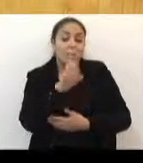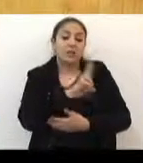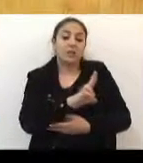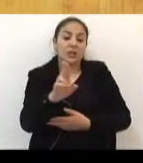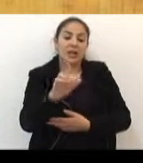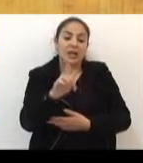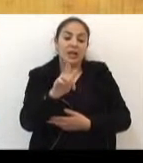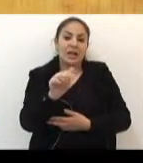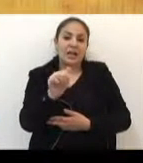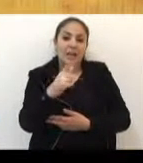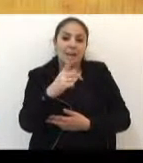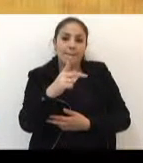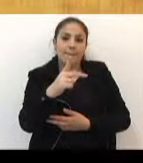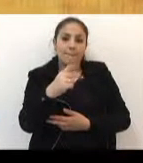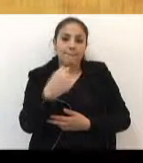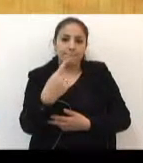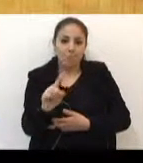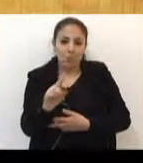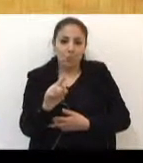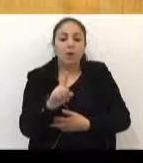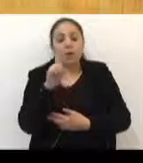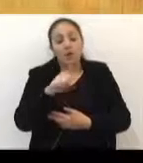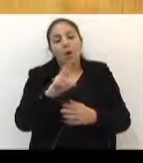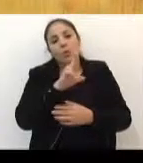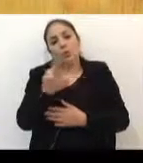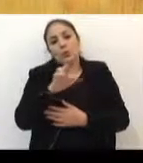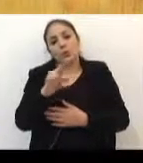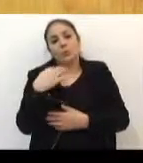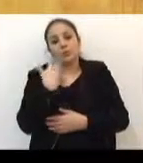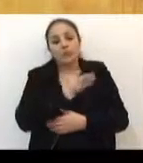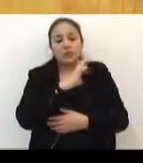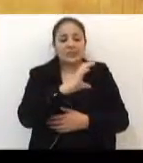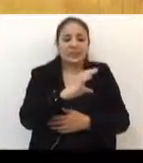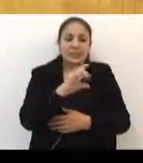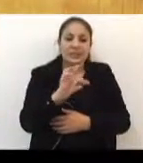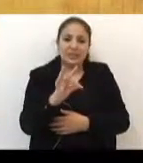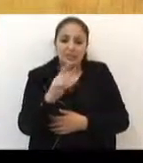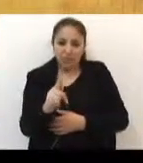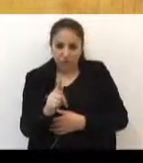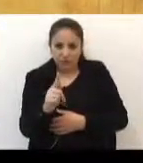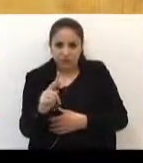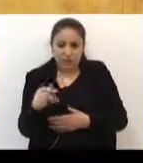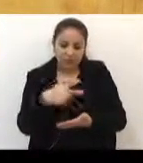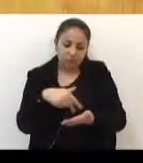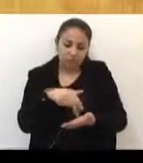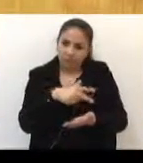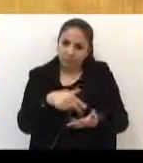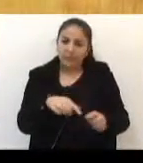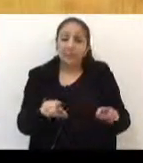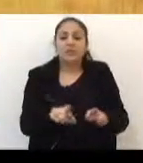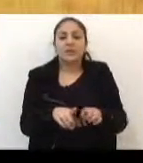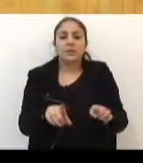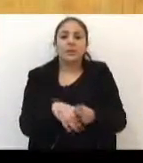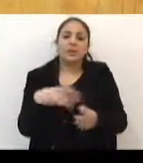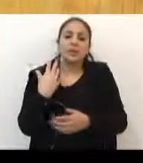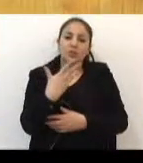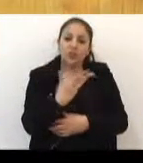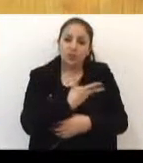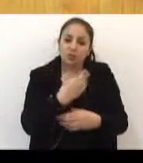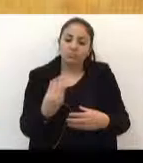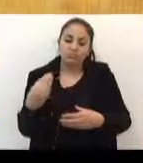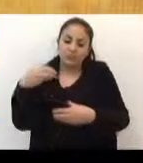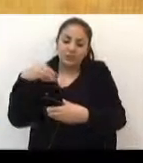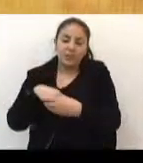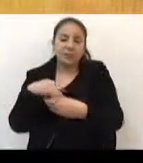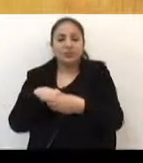dos nossos CTGs, né? Foi através das estâncias, do galpão da estância, que nós transportamos para dentro dos